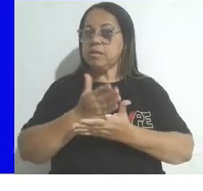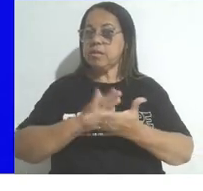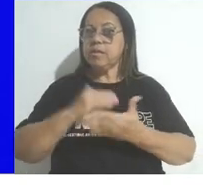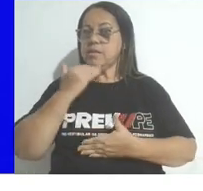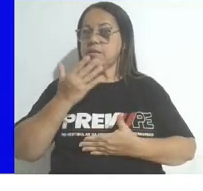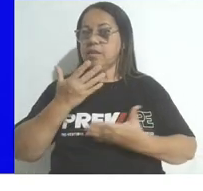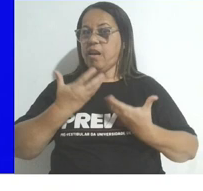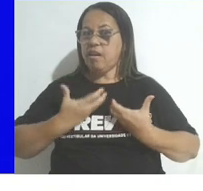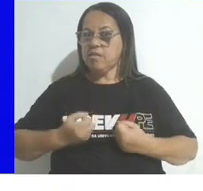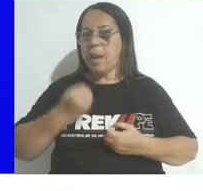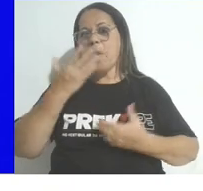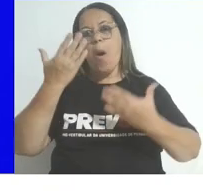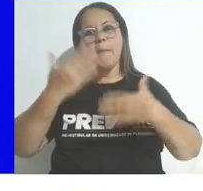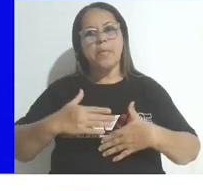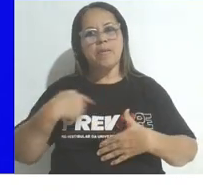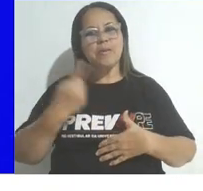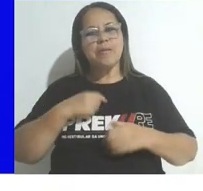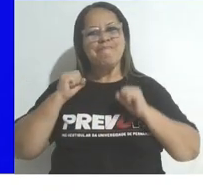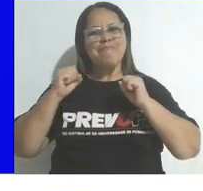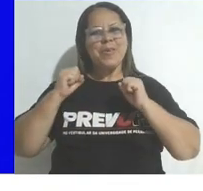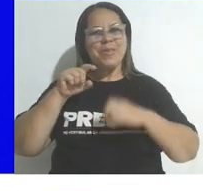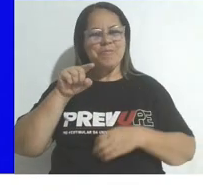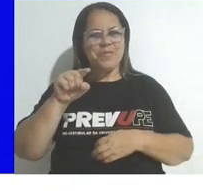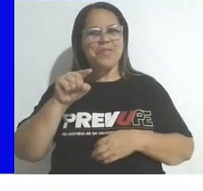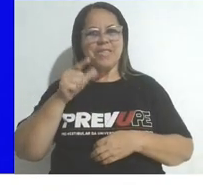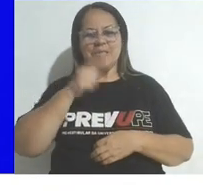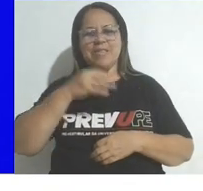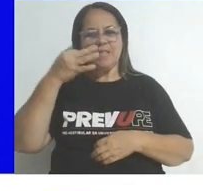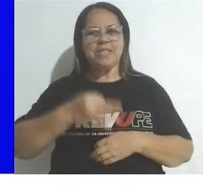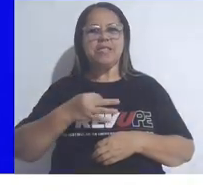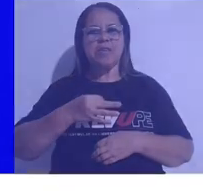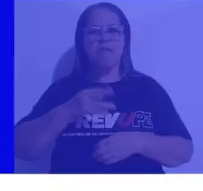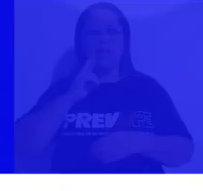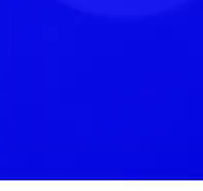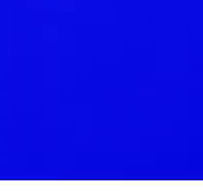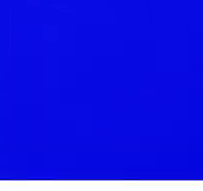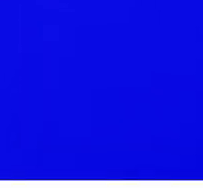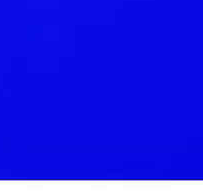tá bom? Então, boa prova, a gente está aqui na torcida por vocês e com certeza a gente vai ter um resultado maravilhoso.